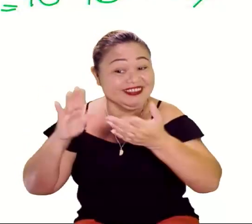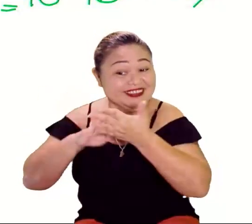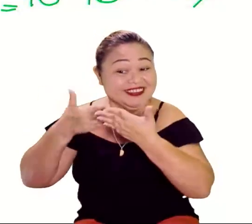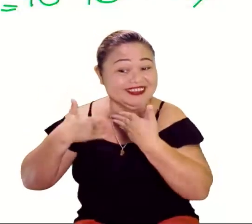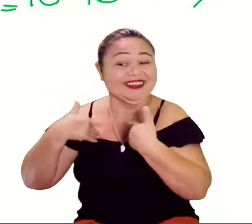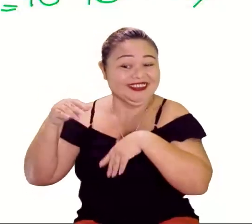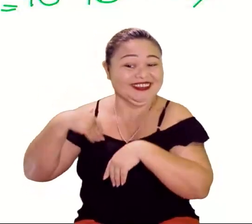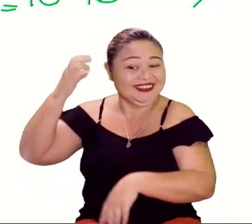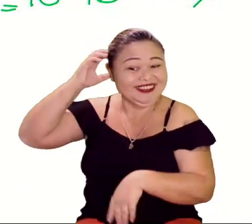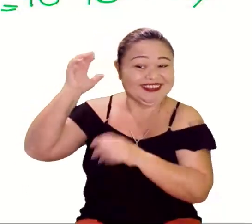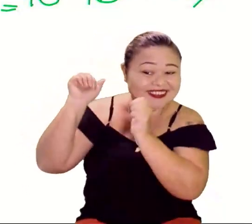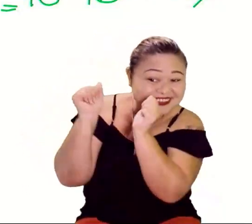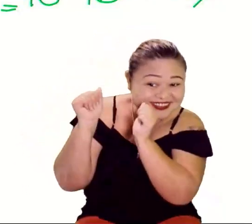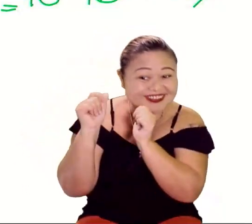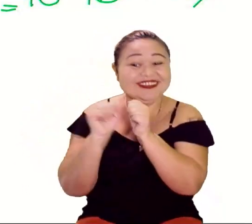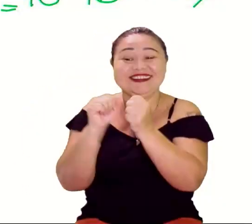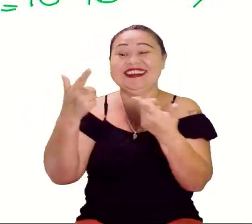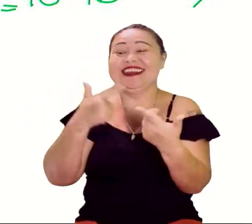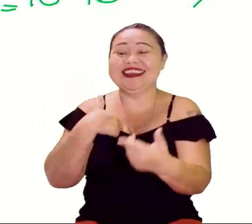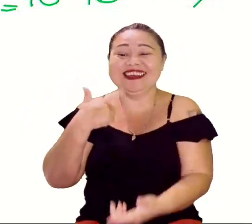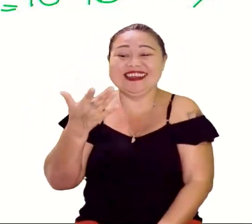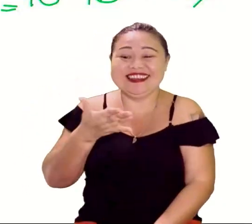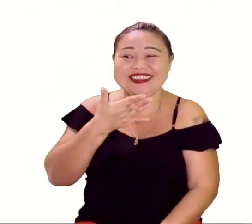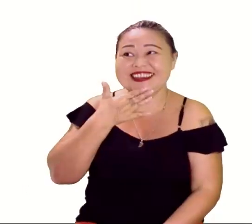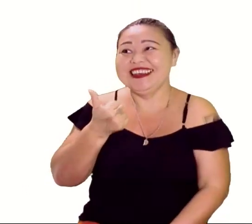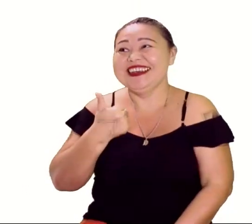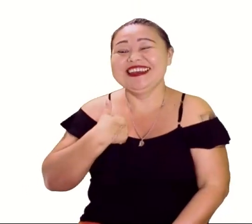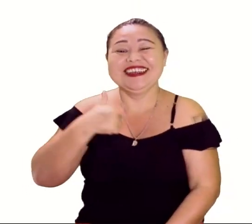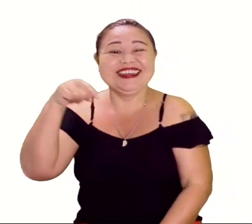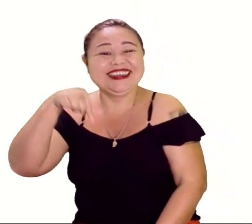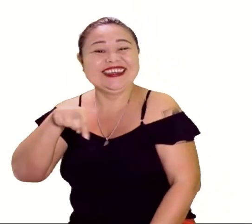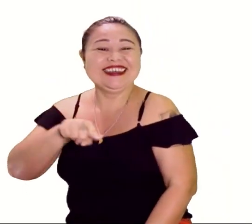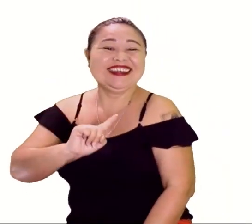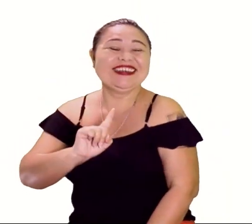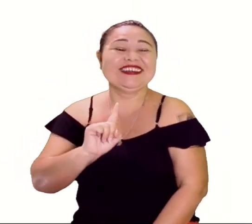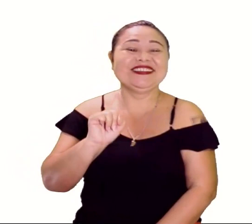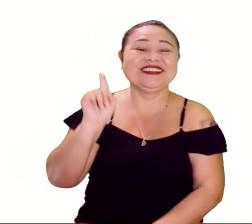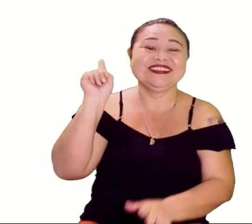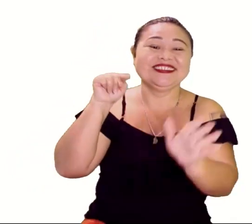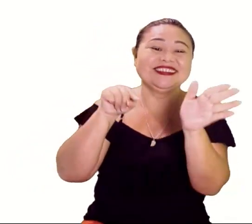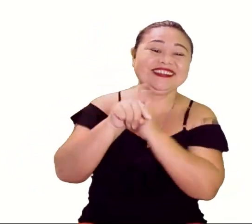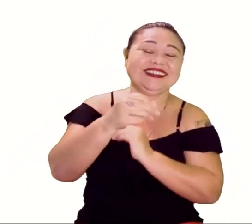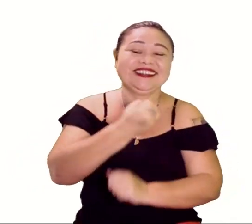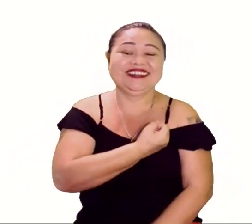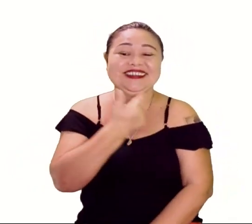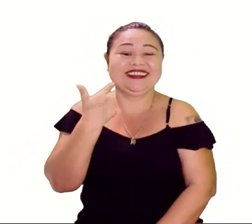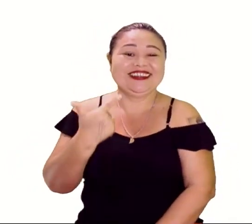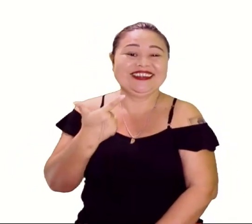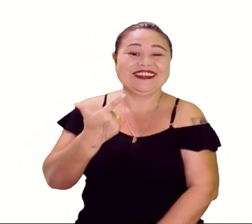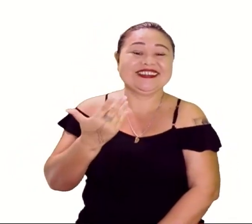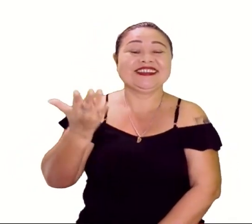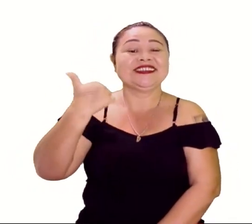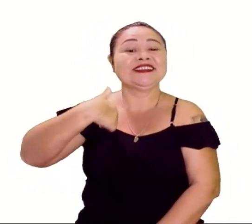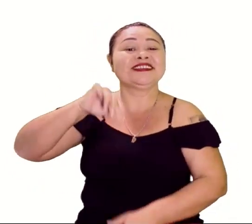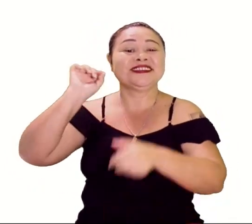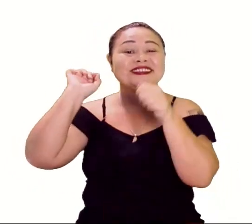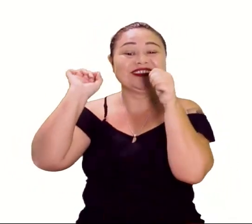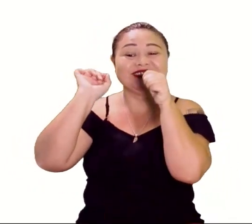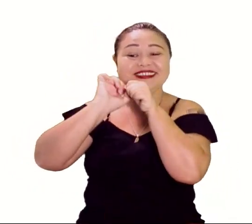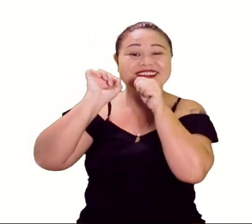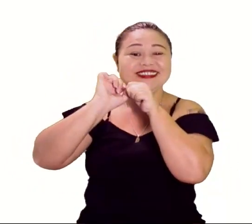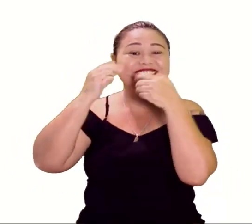espremer a professora Adelina. Muito mais divertido. Então vamos agora à questão de número 2. Vamos lá. Faça